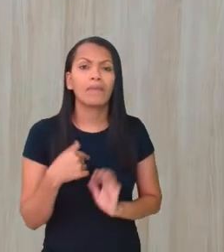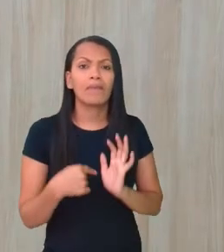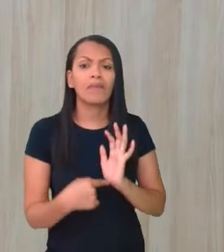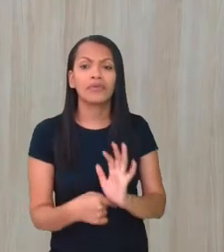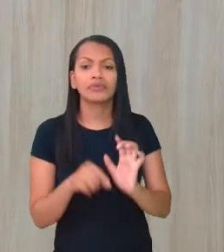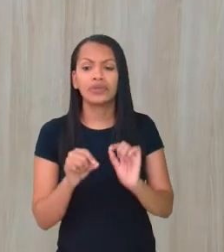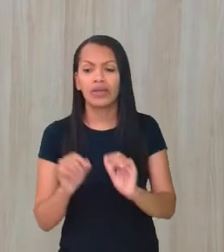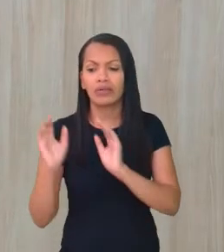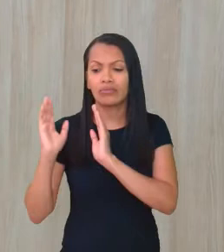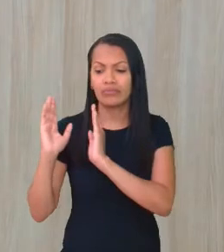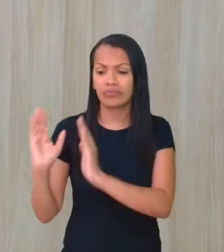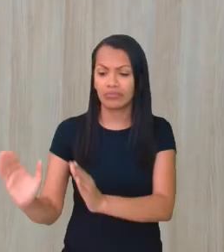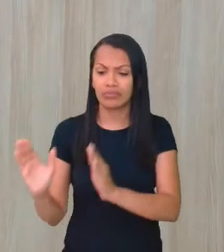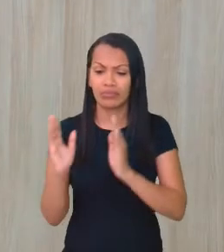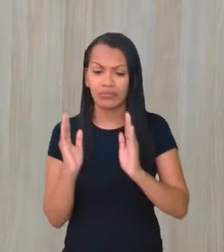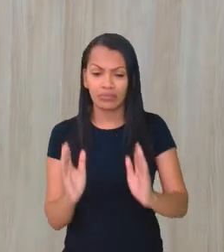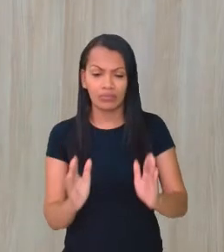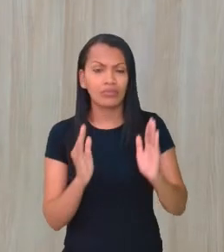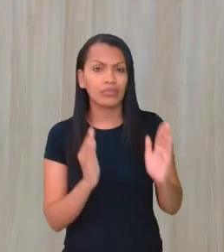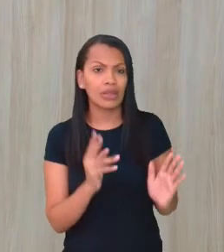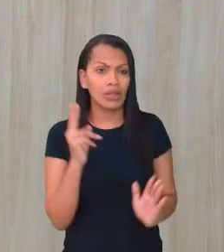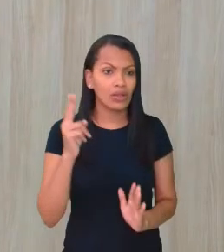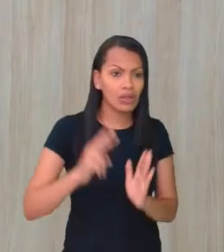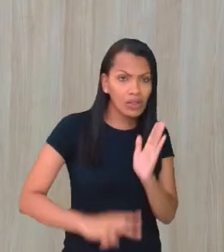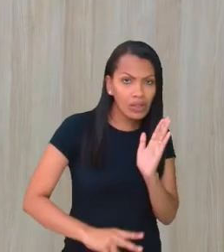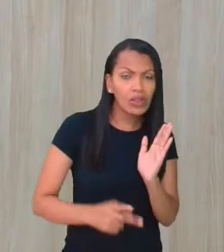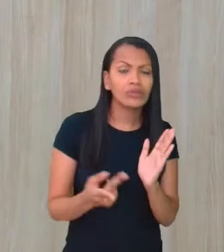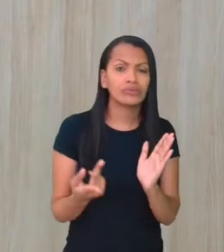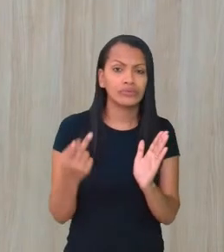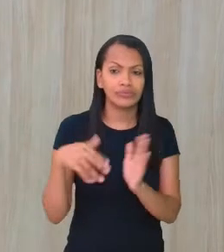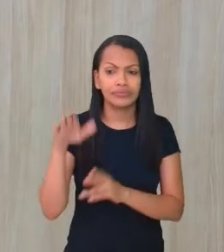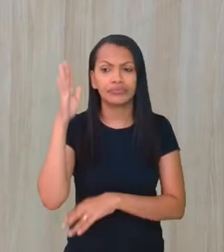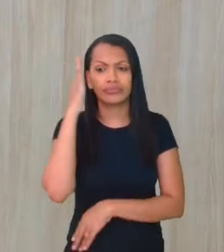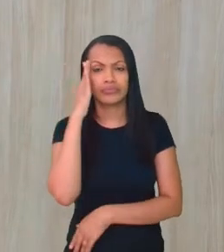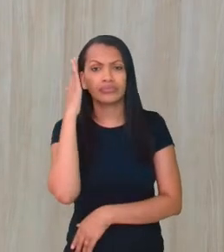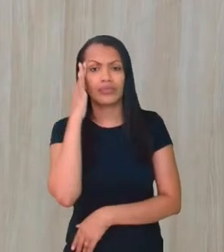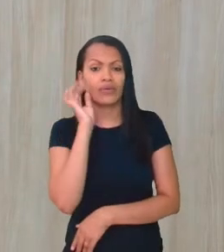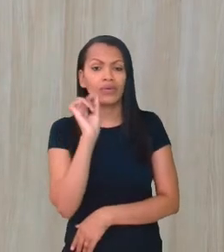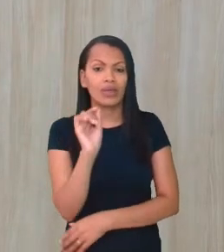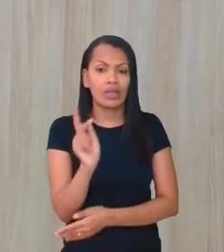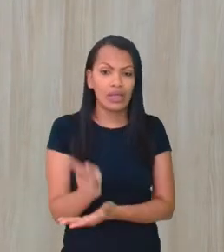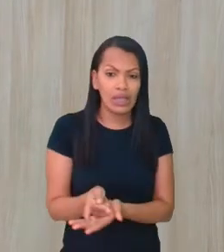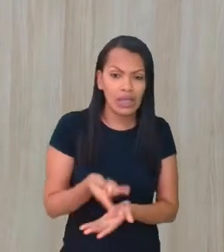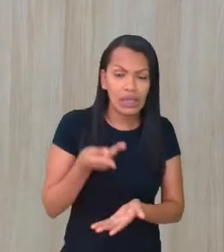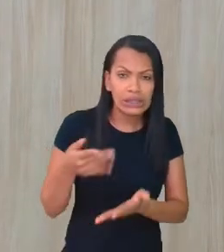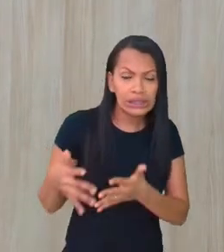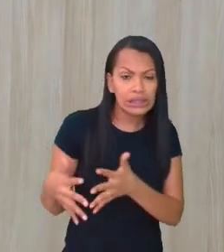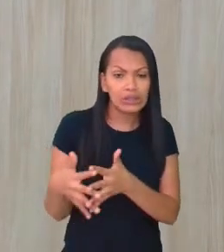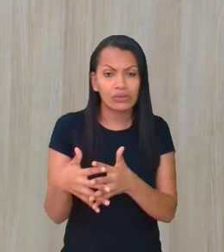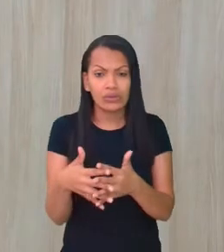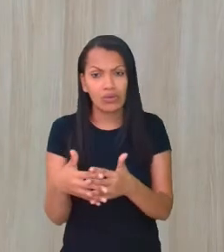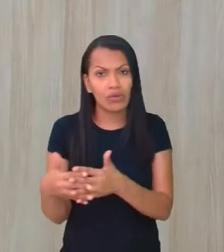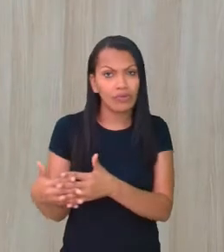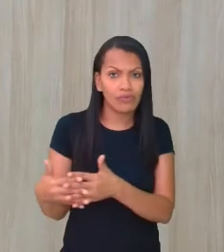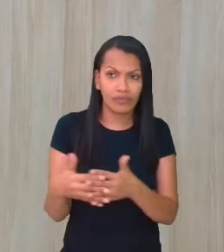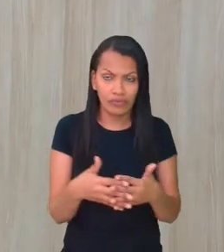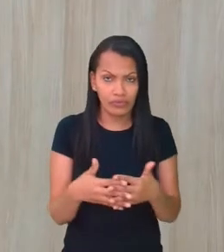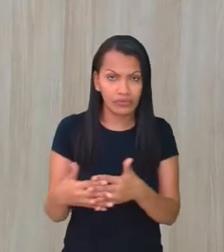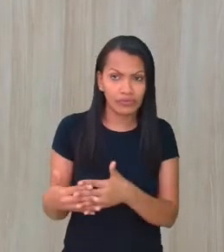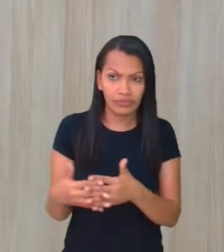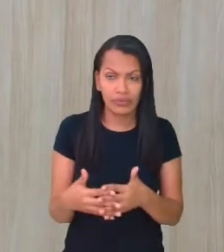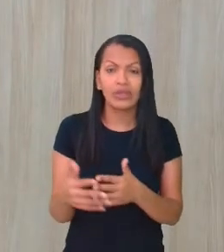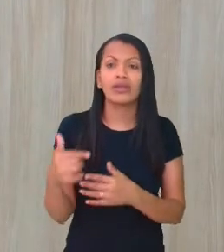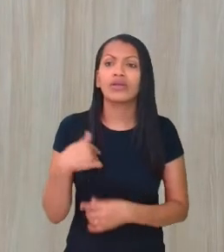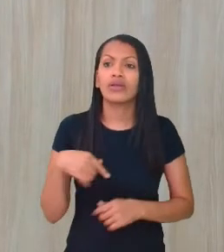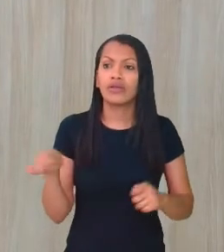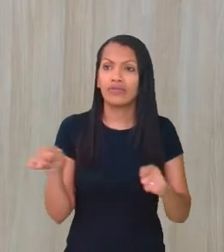ordem cronológica para que o leitor fique muito bem situado daquilo que está acontecendo e não se confunda a partir do momento em que eu